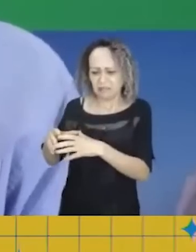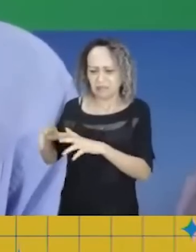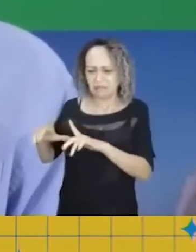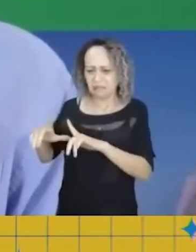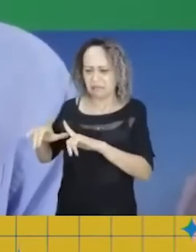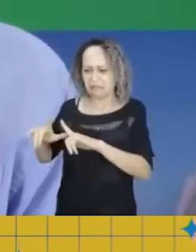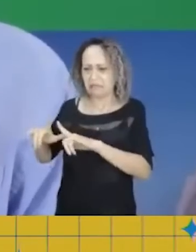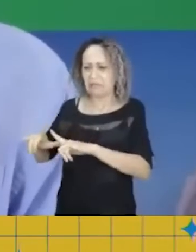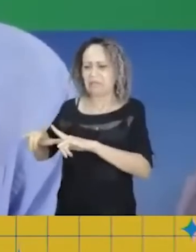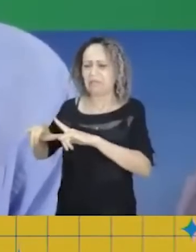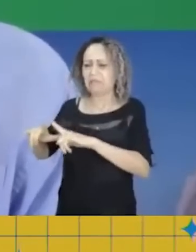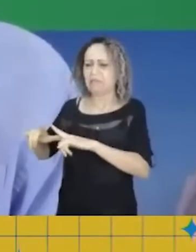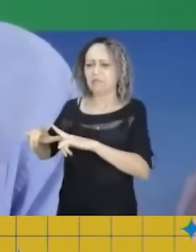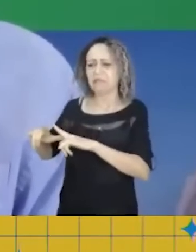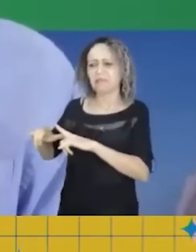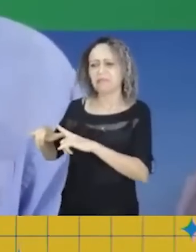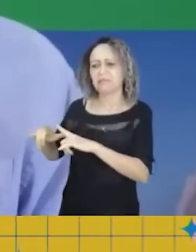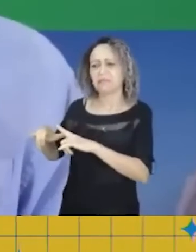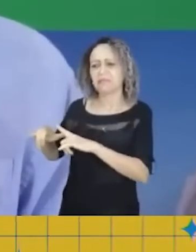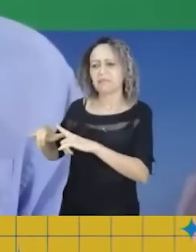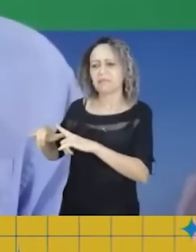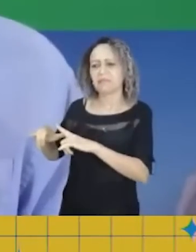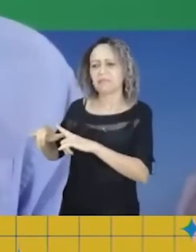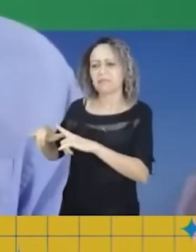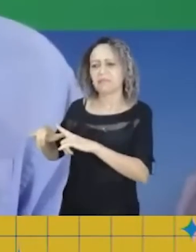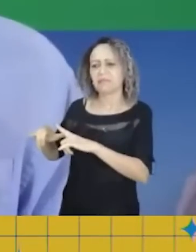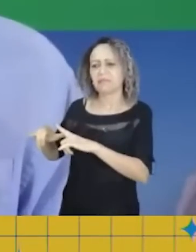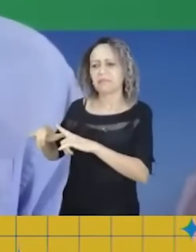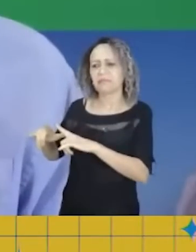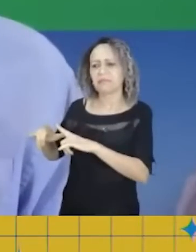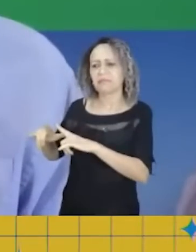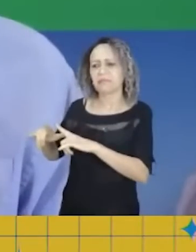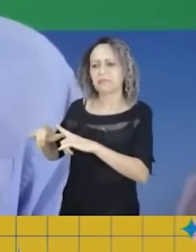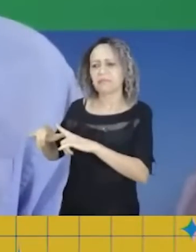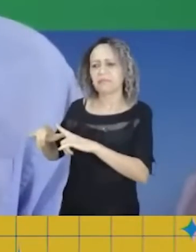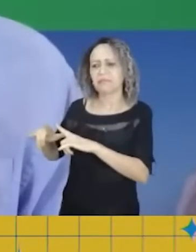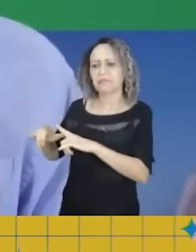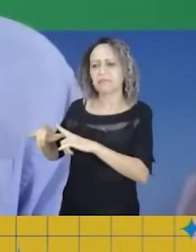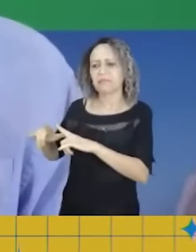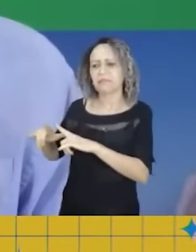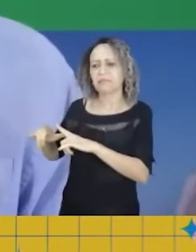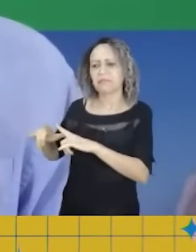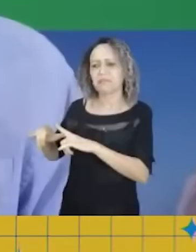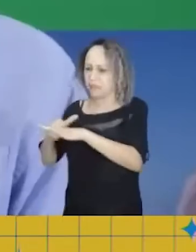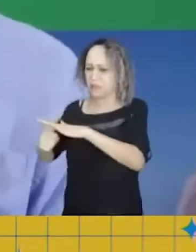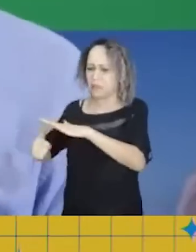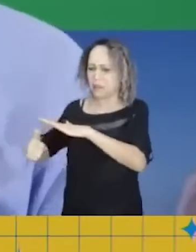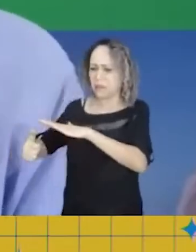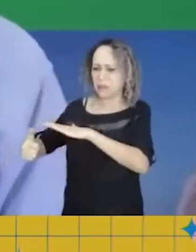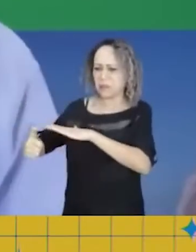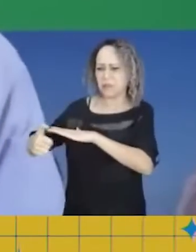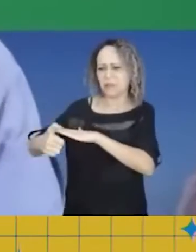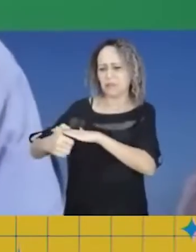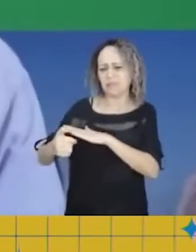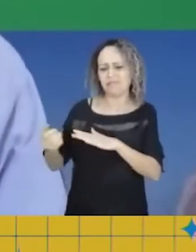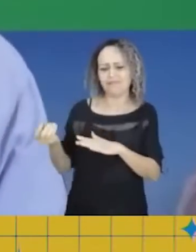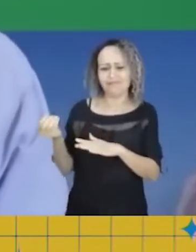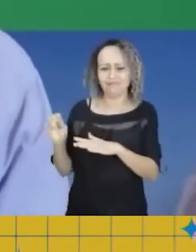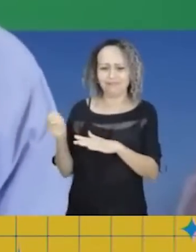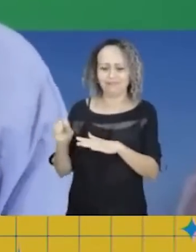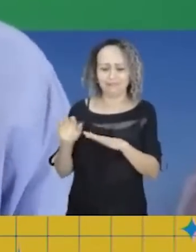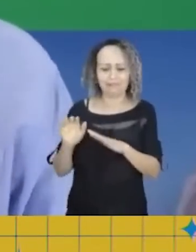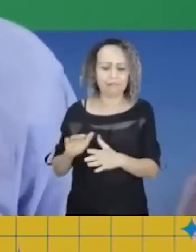os enfrentamento na rede social eu acho que a gente não tinha Cultura a gente não tinha experiência o Brasil não estava